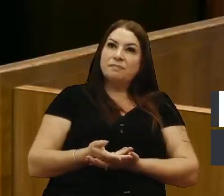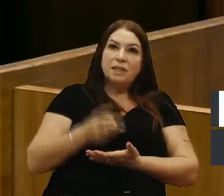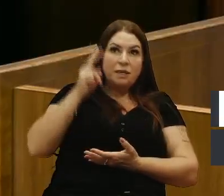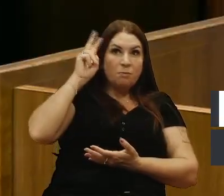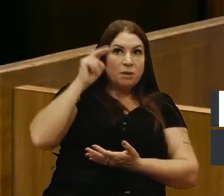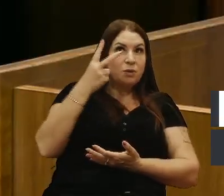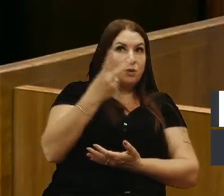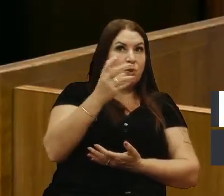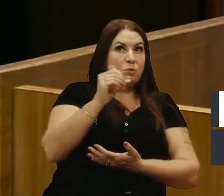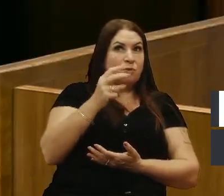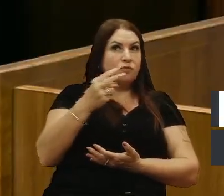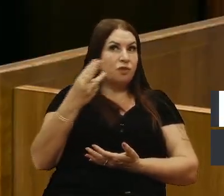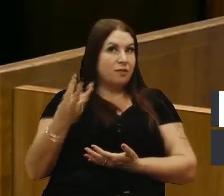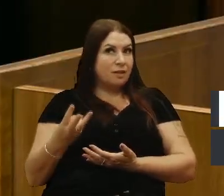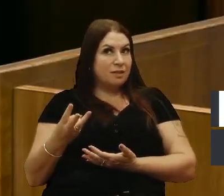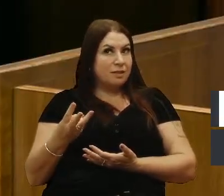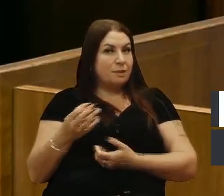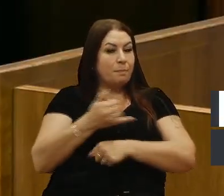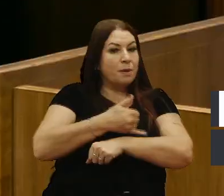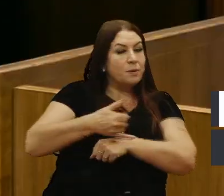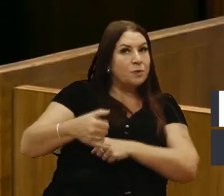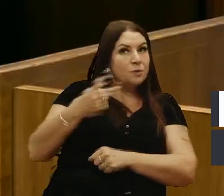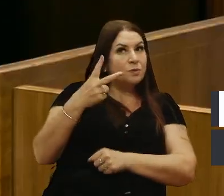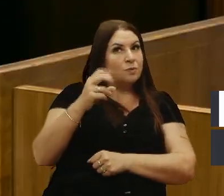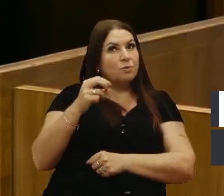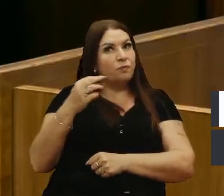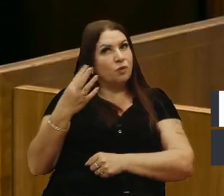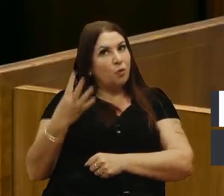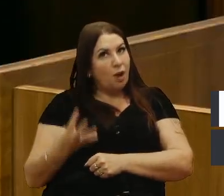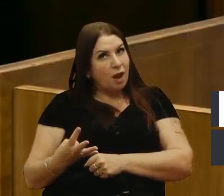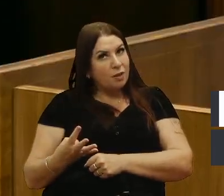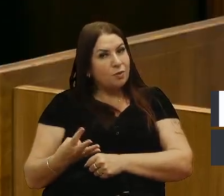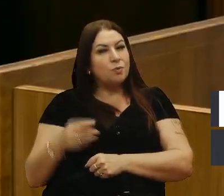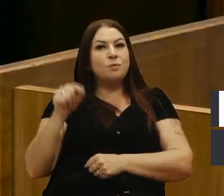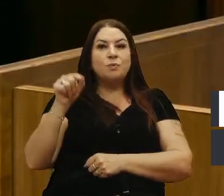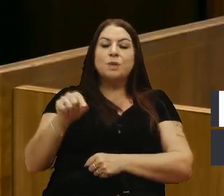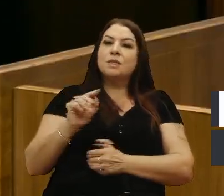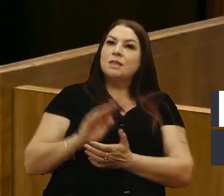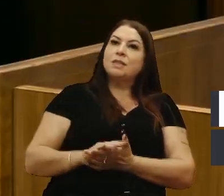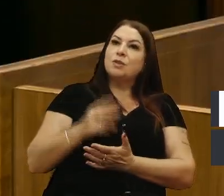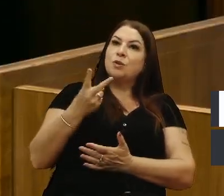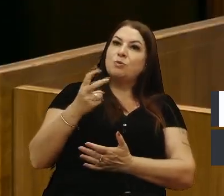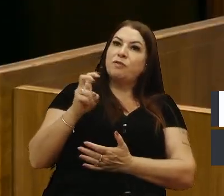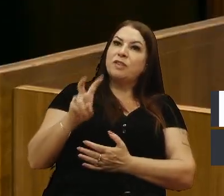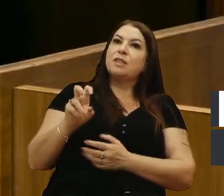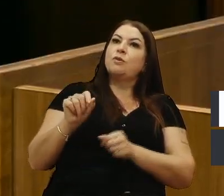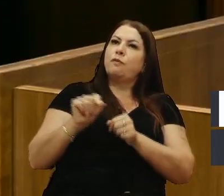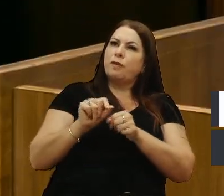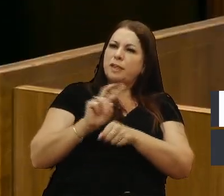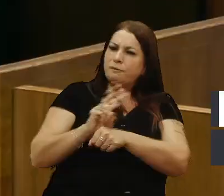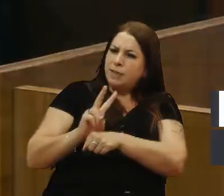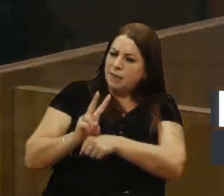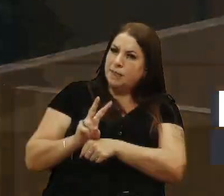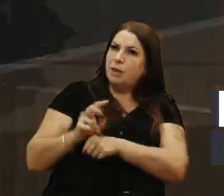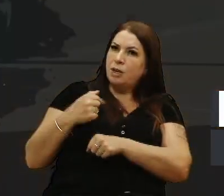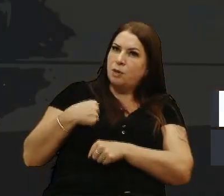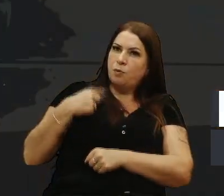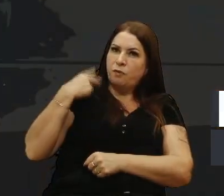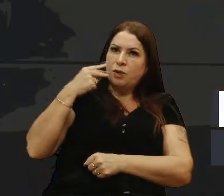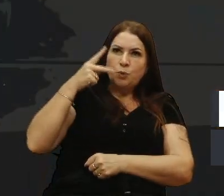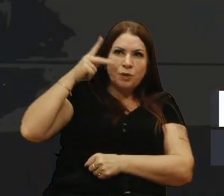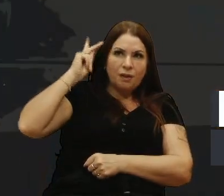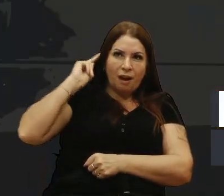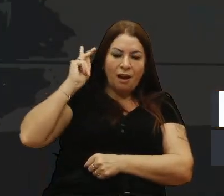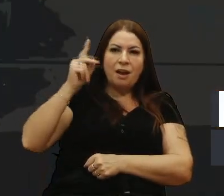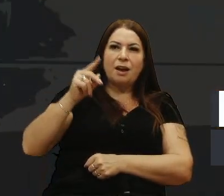de 2023. Passou a Páscoa de 2024, na Páscoa de 2025 a gente fez aquela fiscalização, eu e o vereador